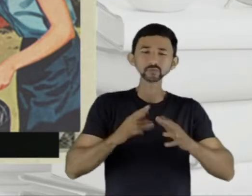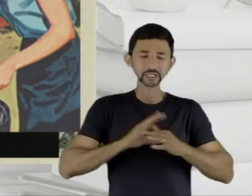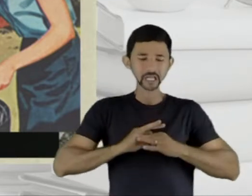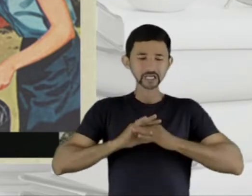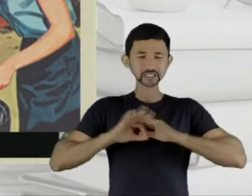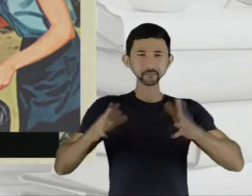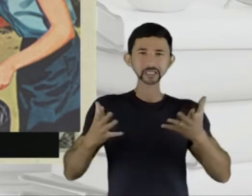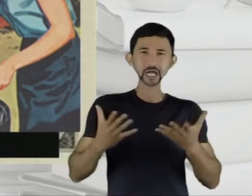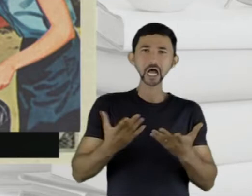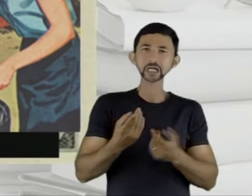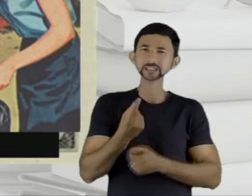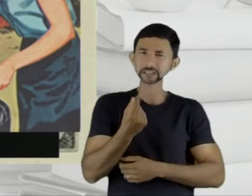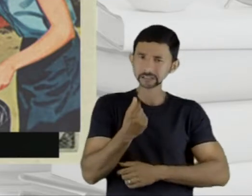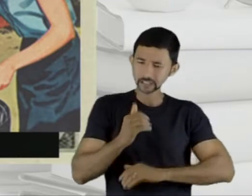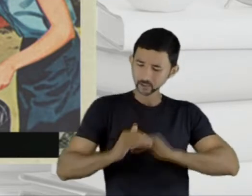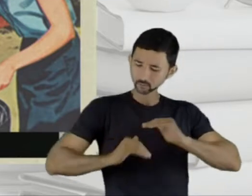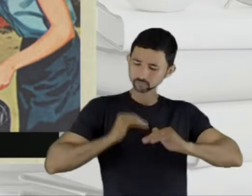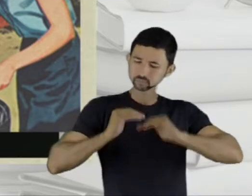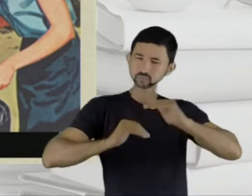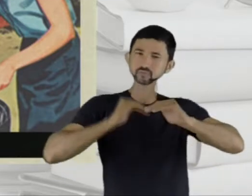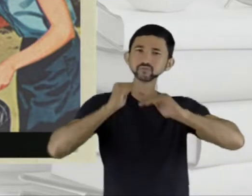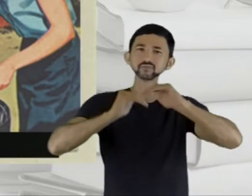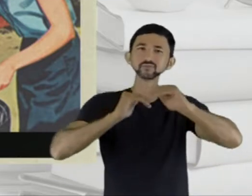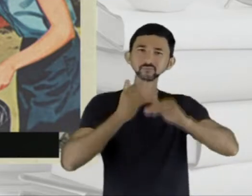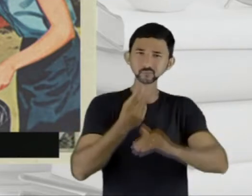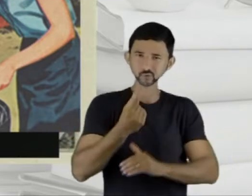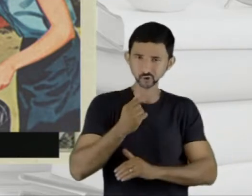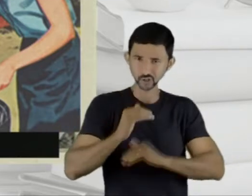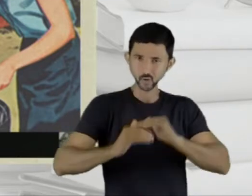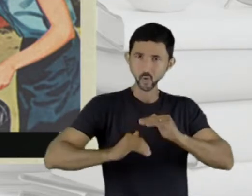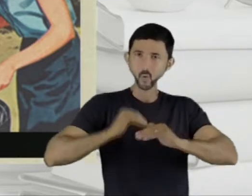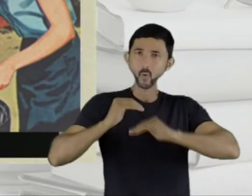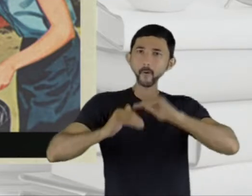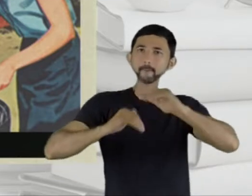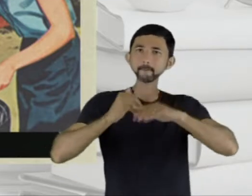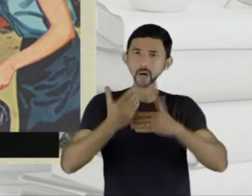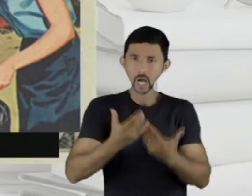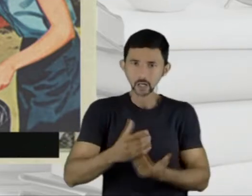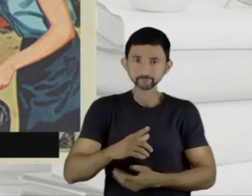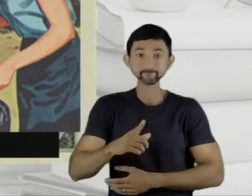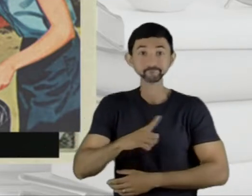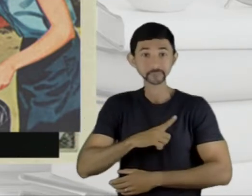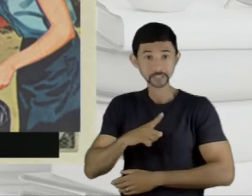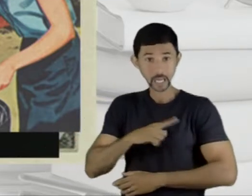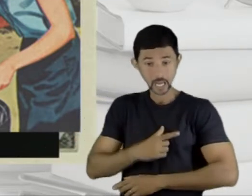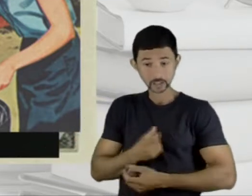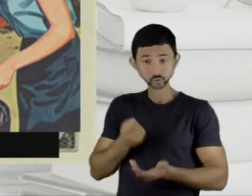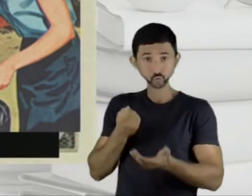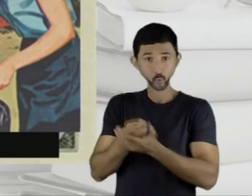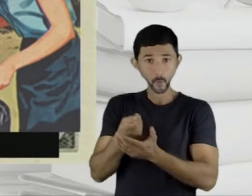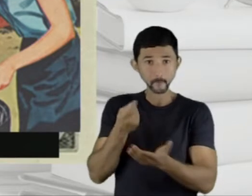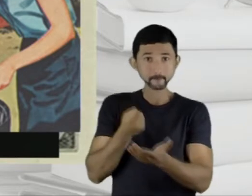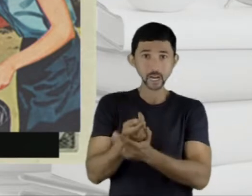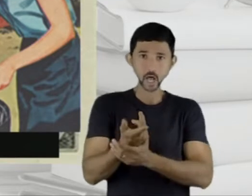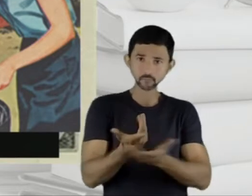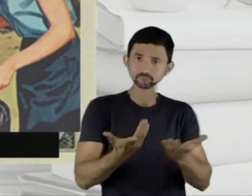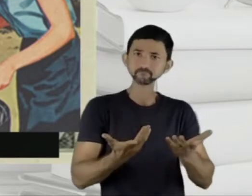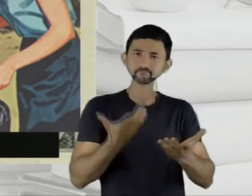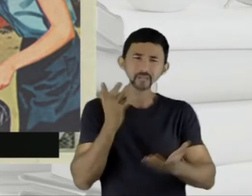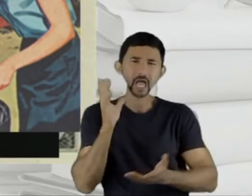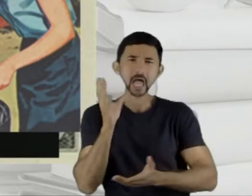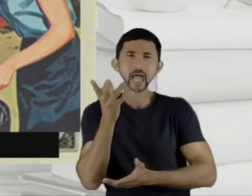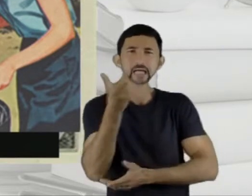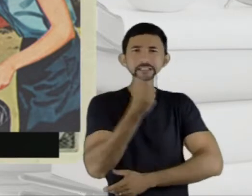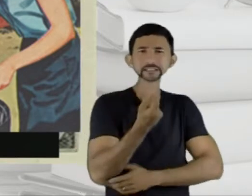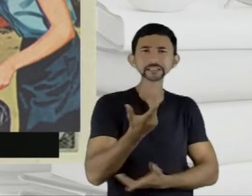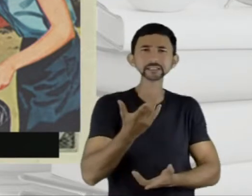liberdade e também estavam crescendo economicamente, estavam tendo como realizar o sonho deles, né?